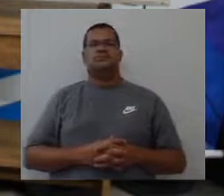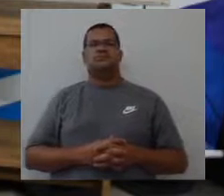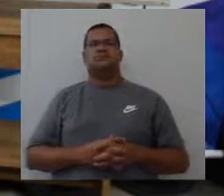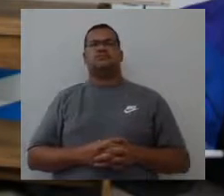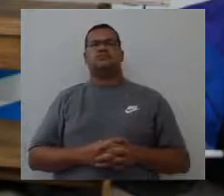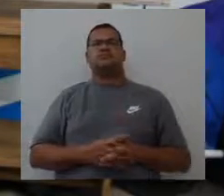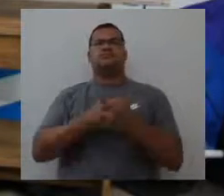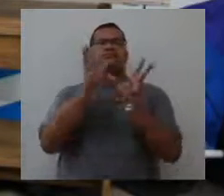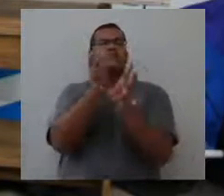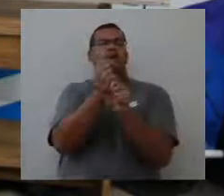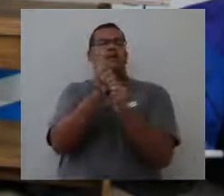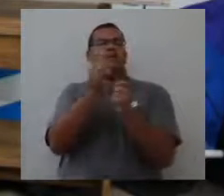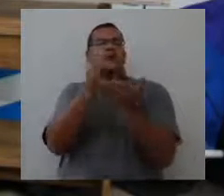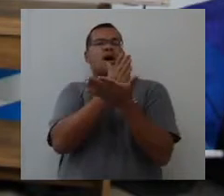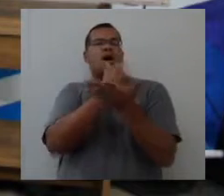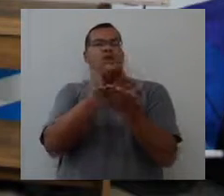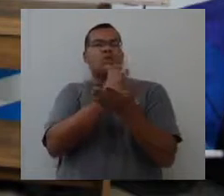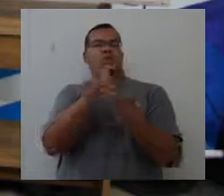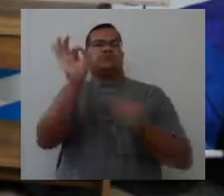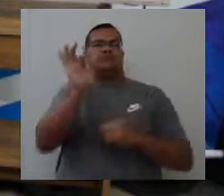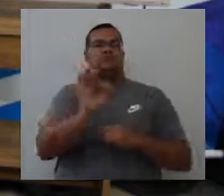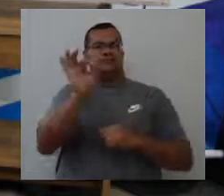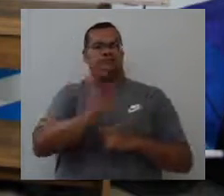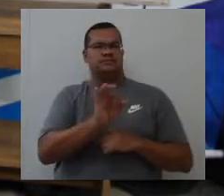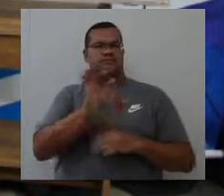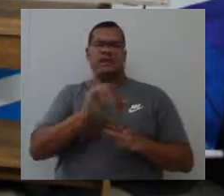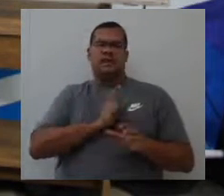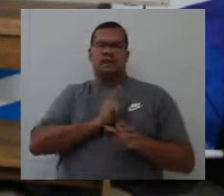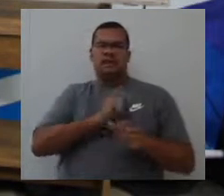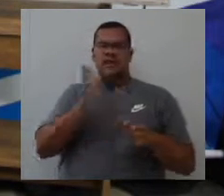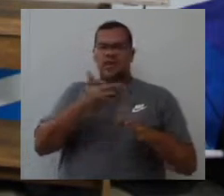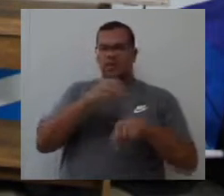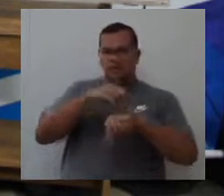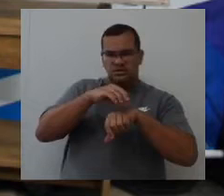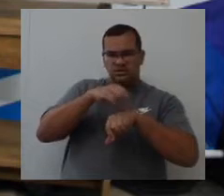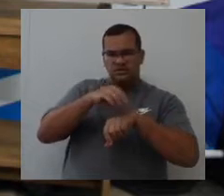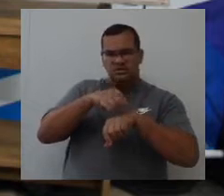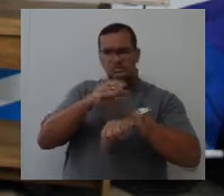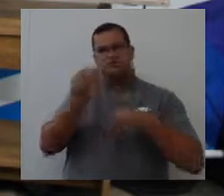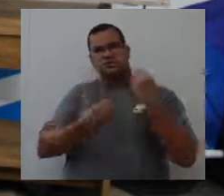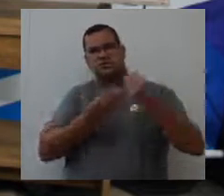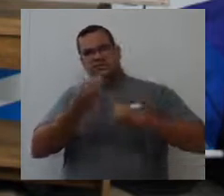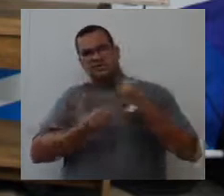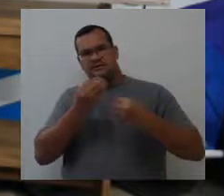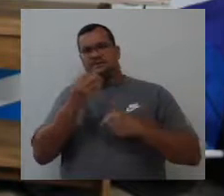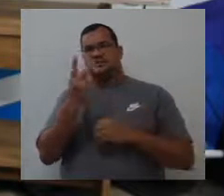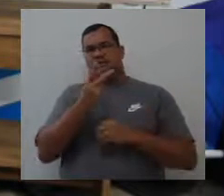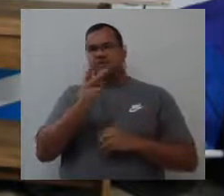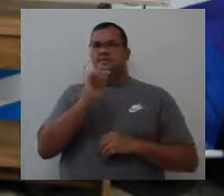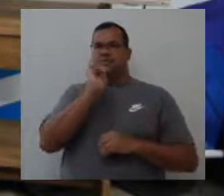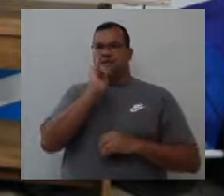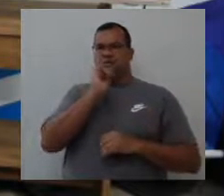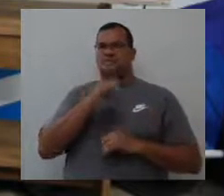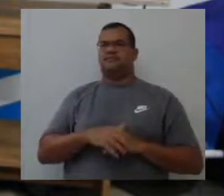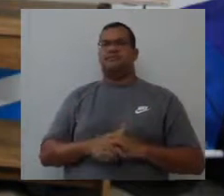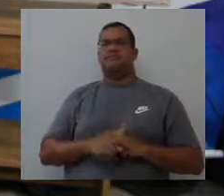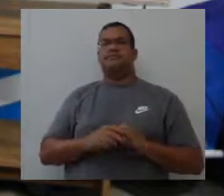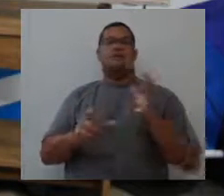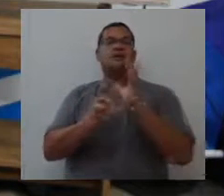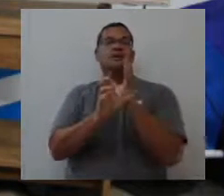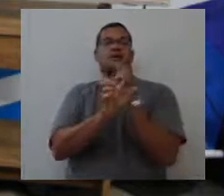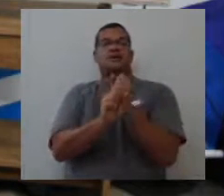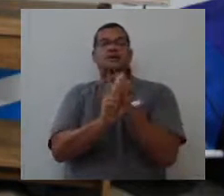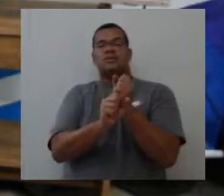Calculando algumas porcentagens. Então a gente tem alguns truques, algumas maneiras de calcular a porcentagem de certos valores. Por exemplo, vamos